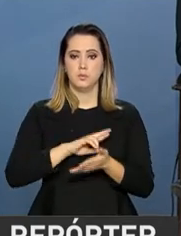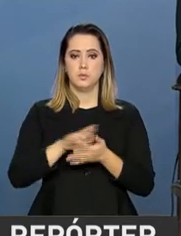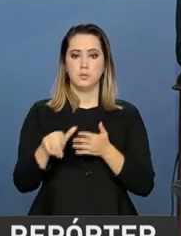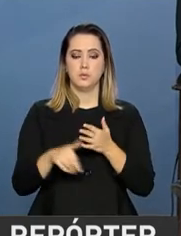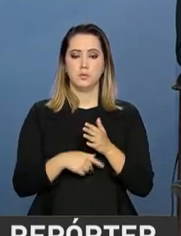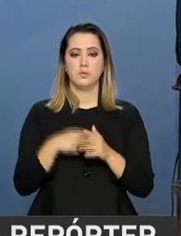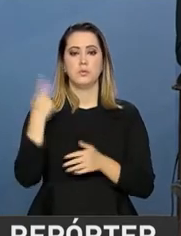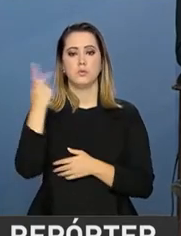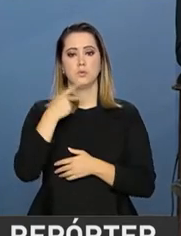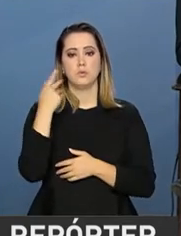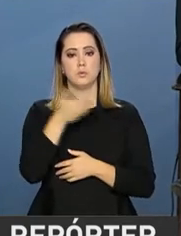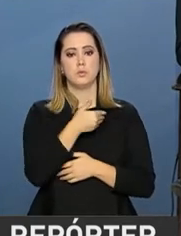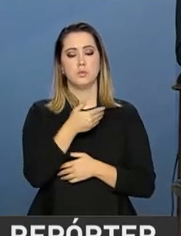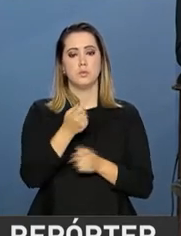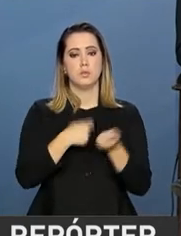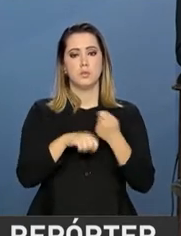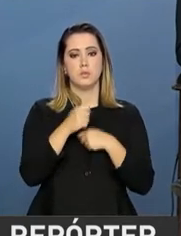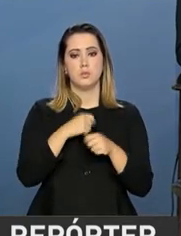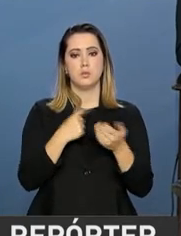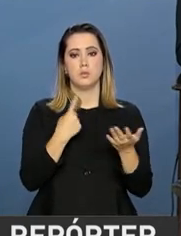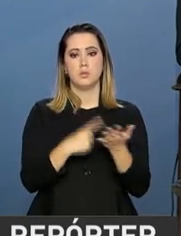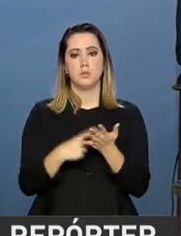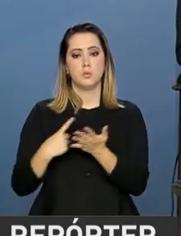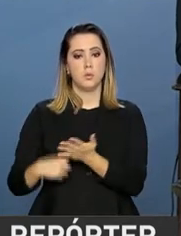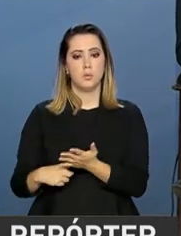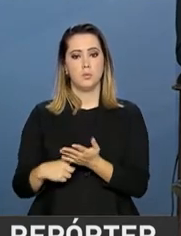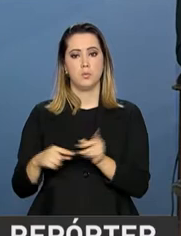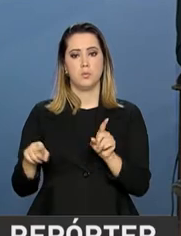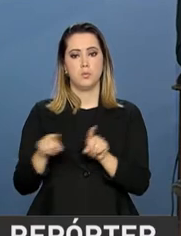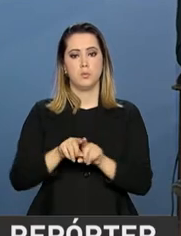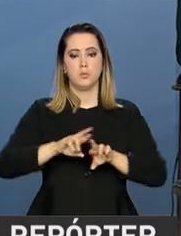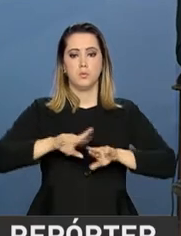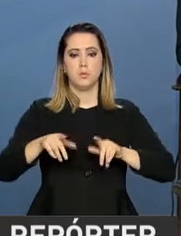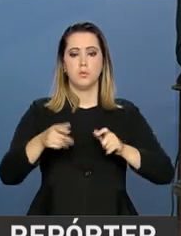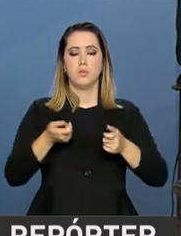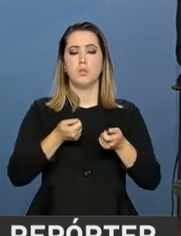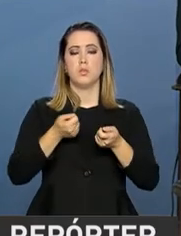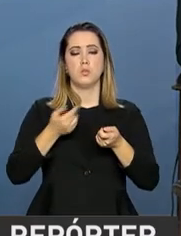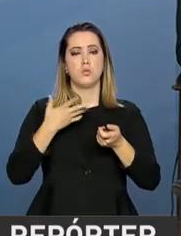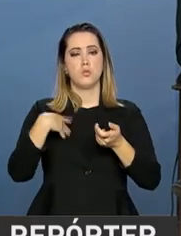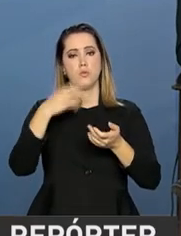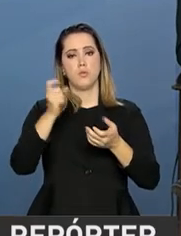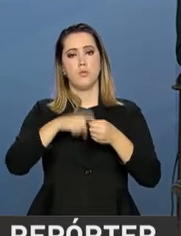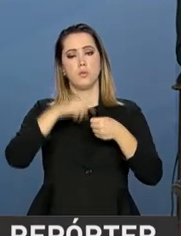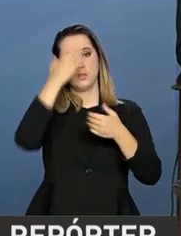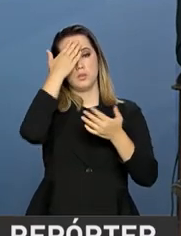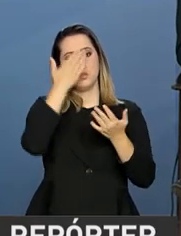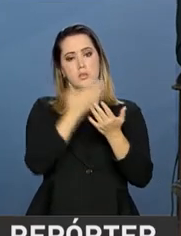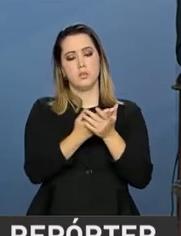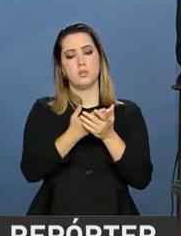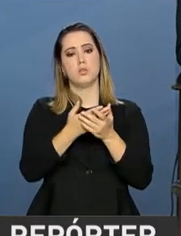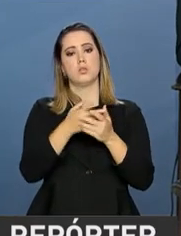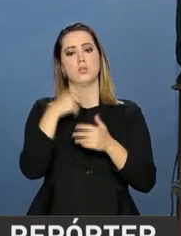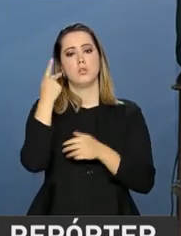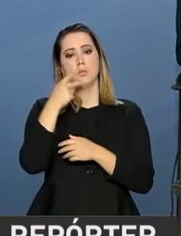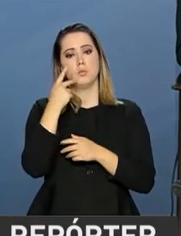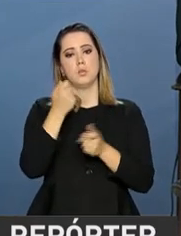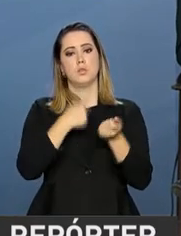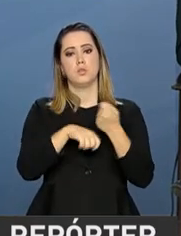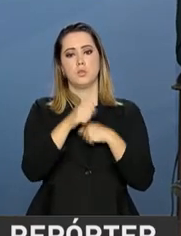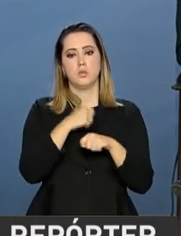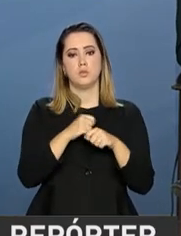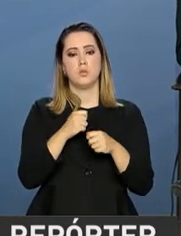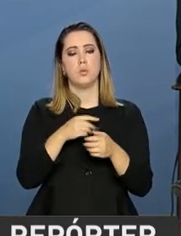econômicas acertadas de reestruturação da credibilidade da política econômica da política fiscal da política